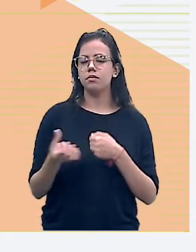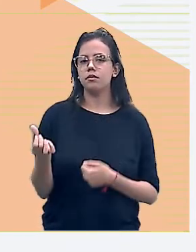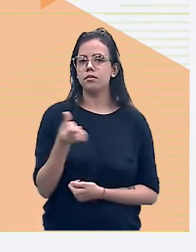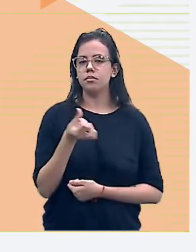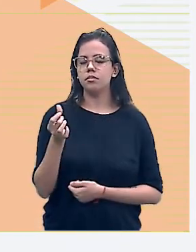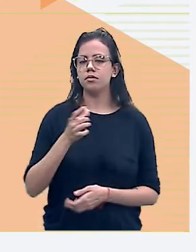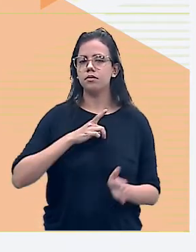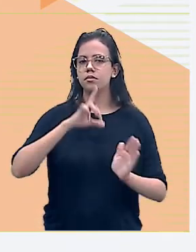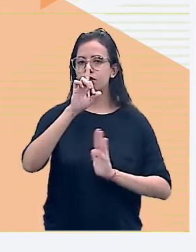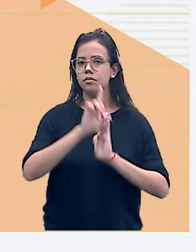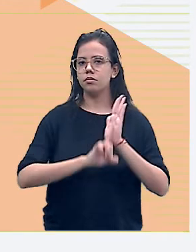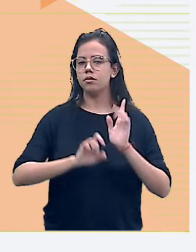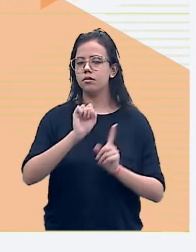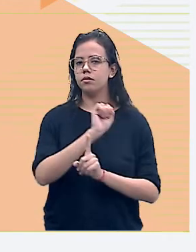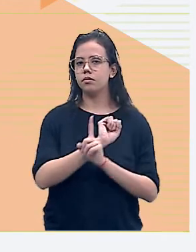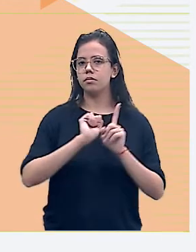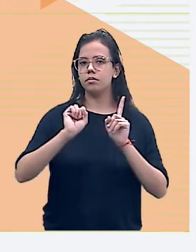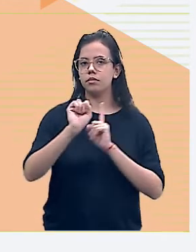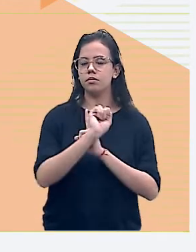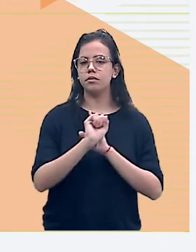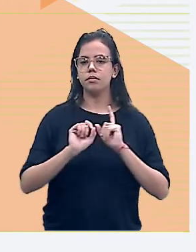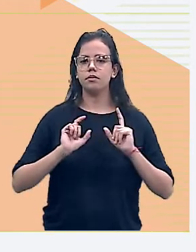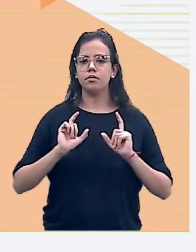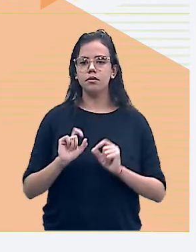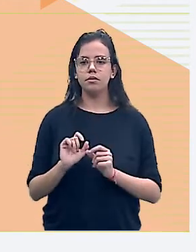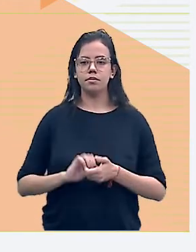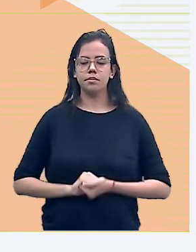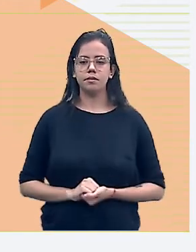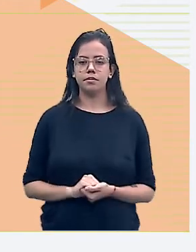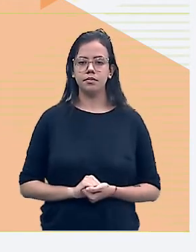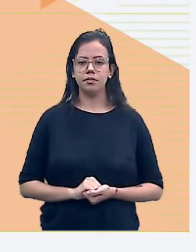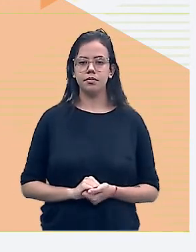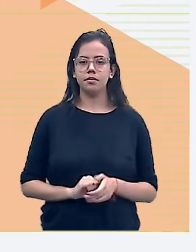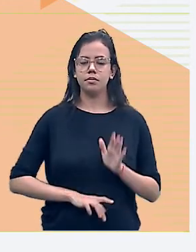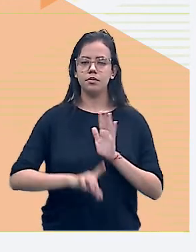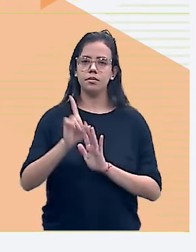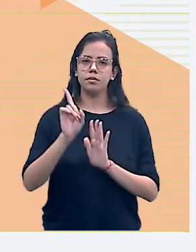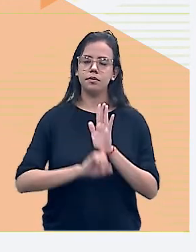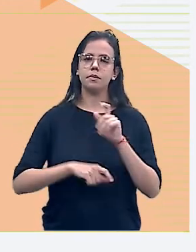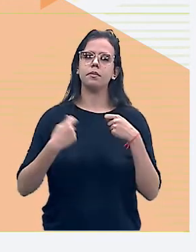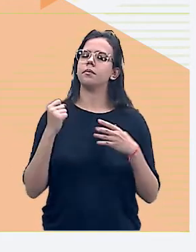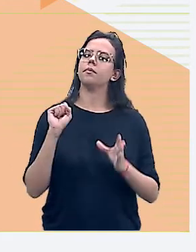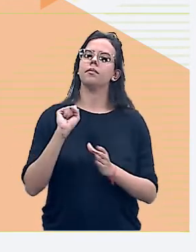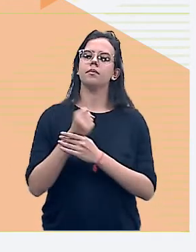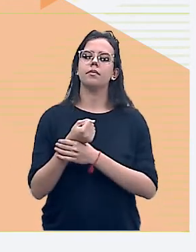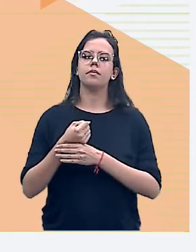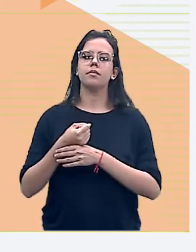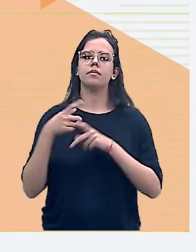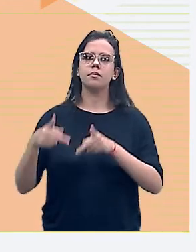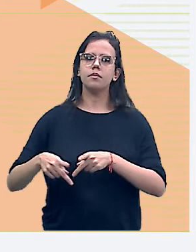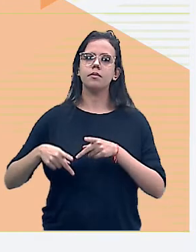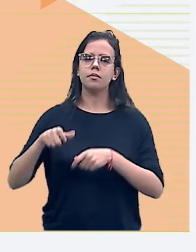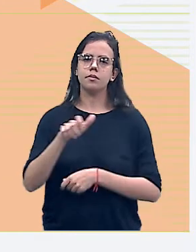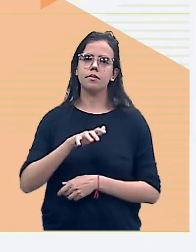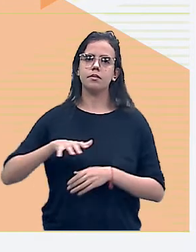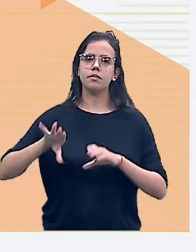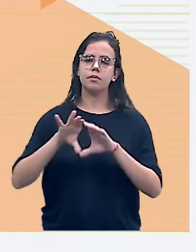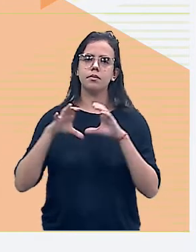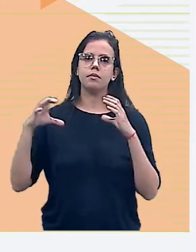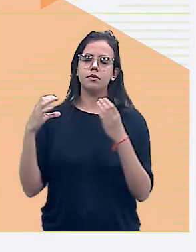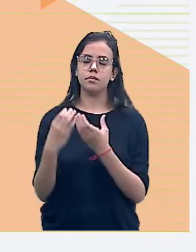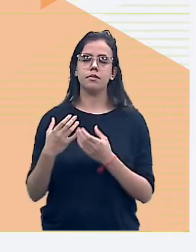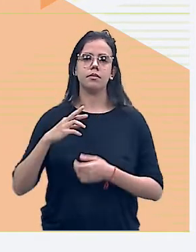Você tem os direitos sociais O Que São Direitos quais são os direitos que devem ser garantidos a coletividade você não